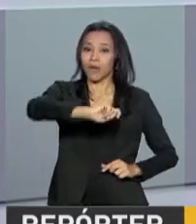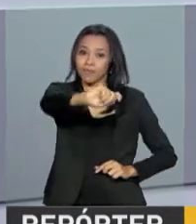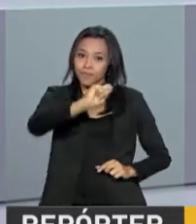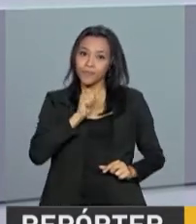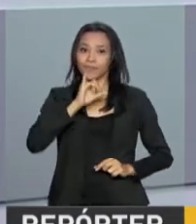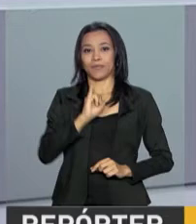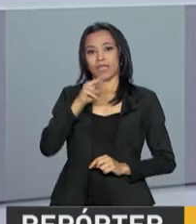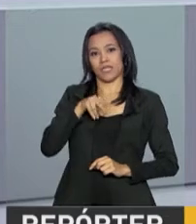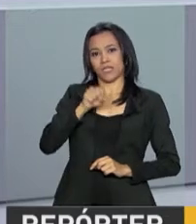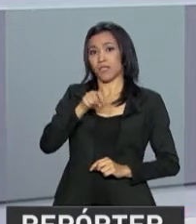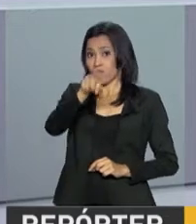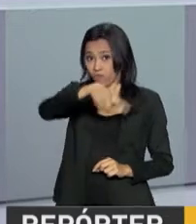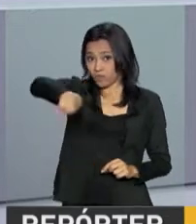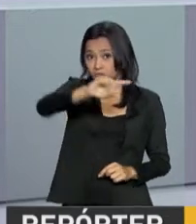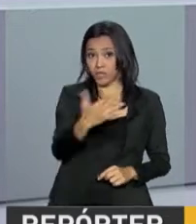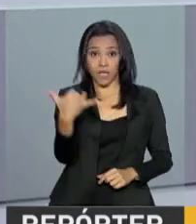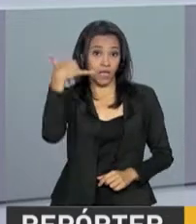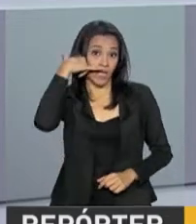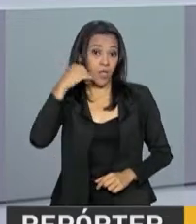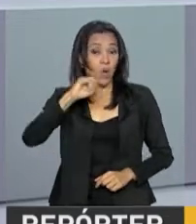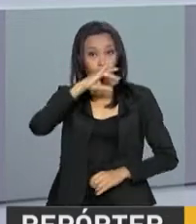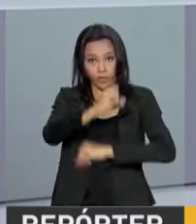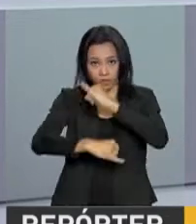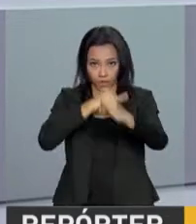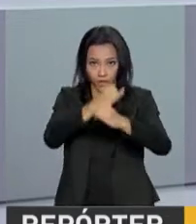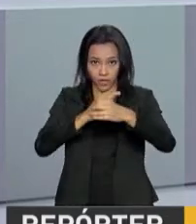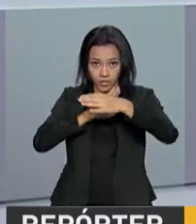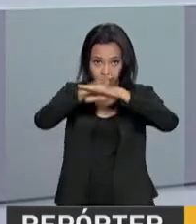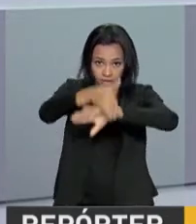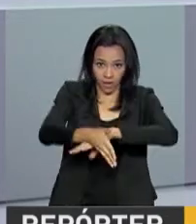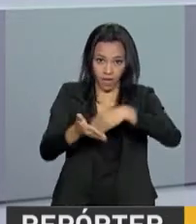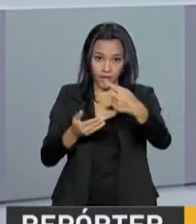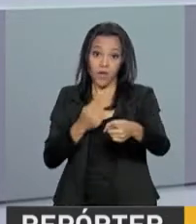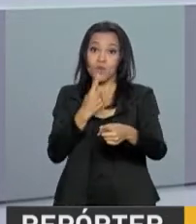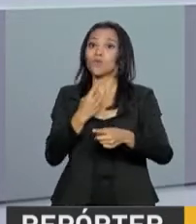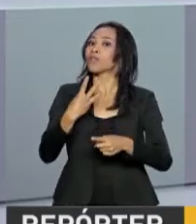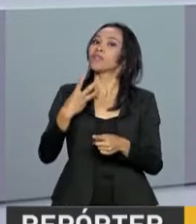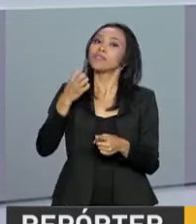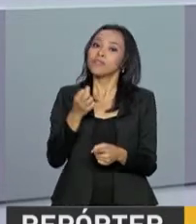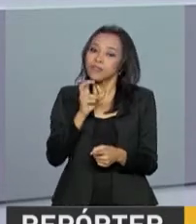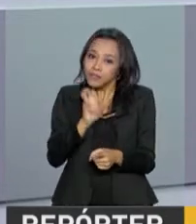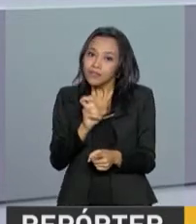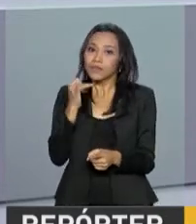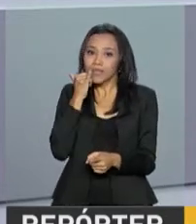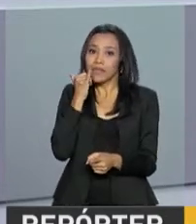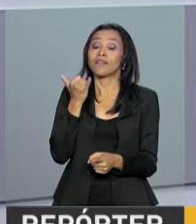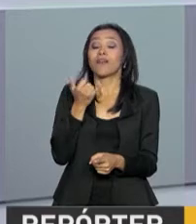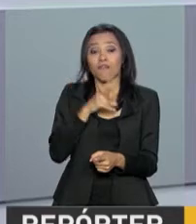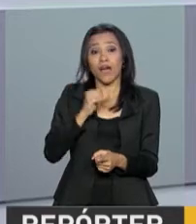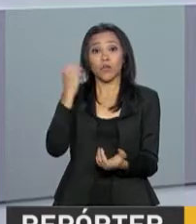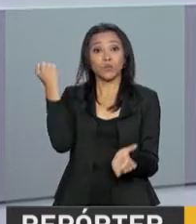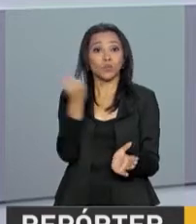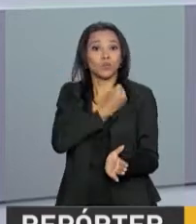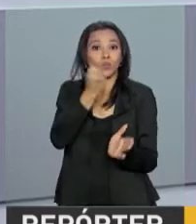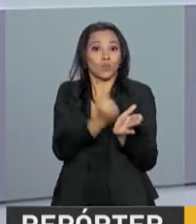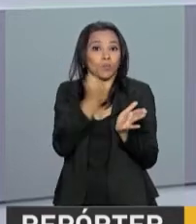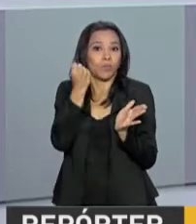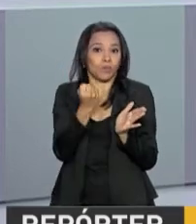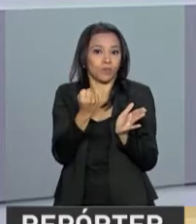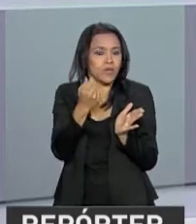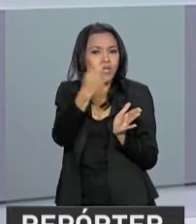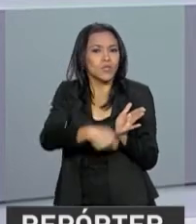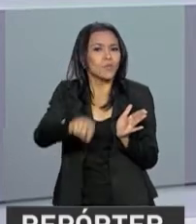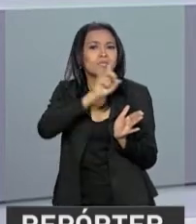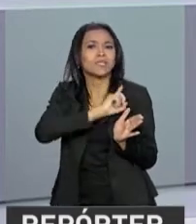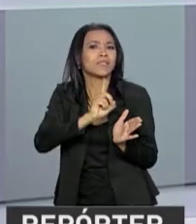a internet ou ligar para a central 135, o segurado receberá direto o número do protocolo, sem a necessidade do